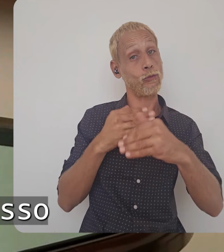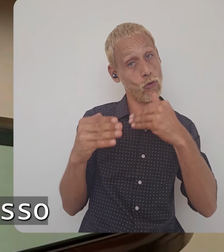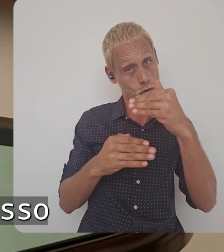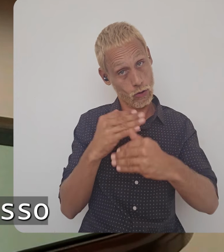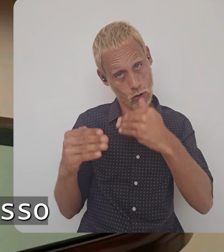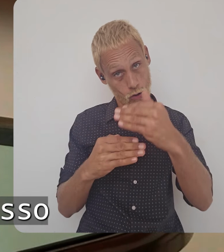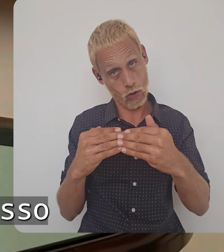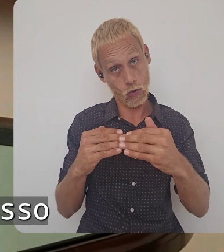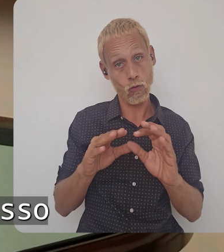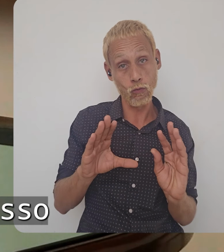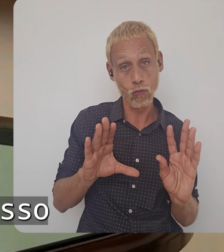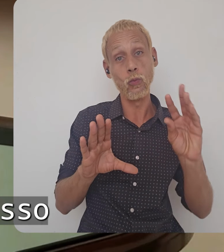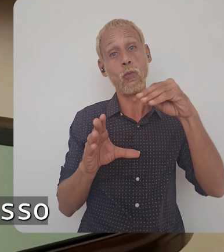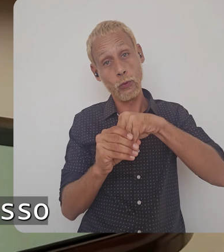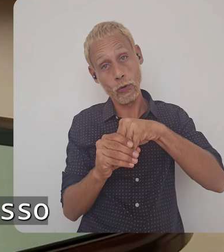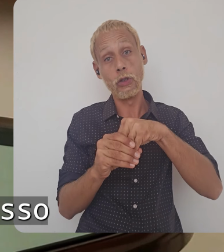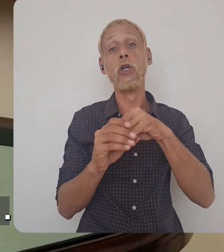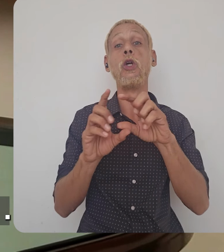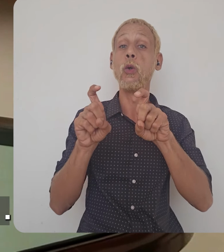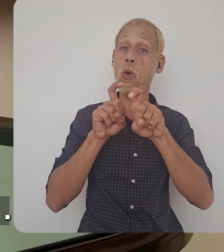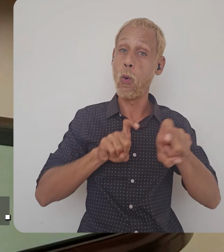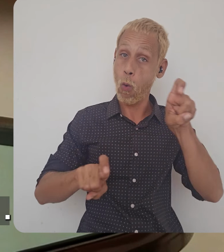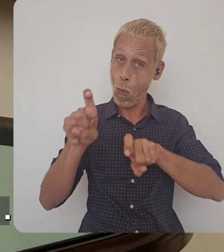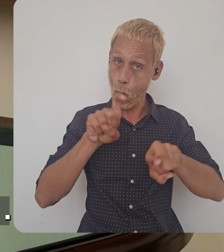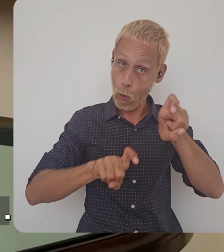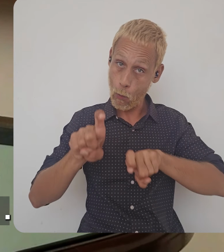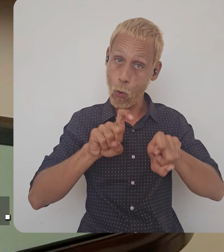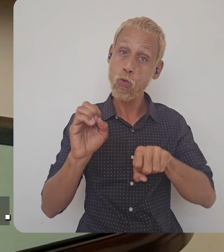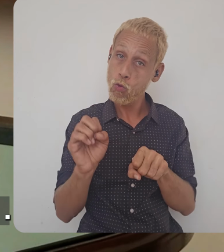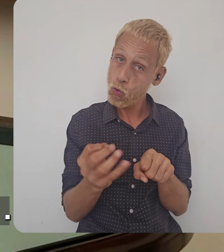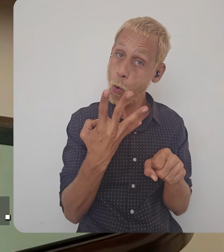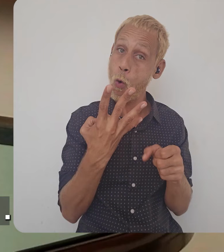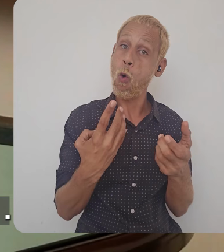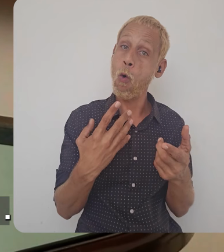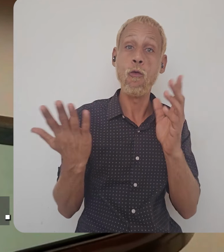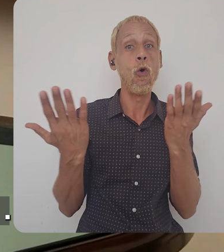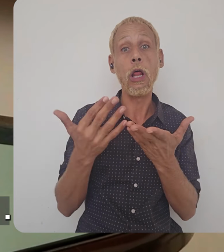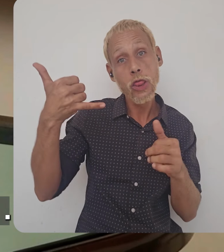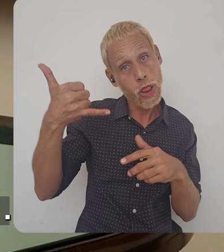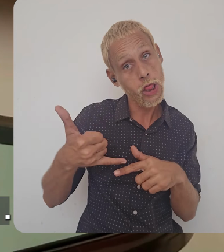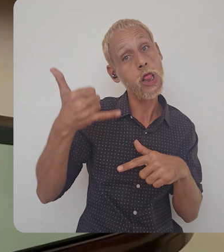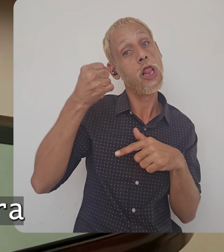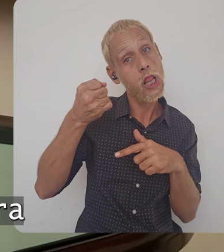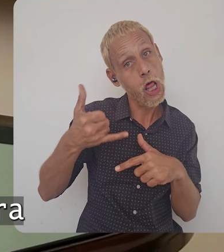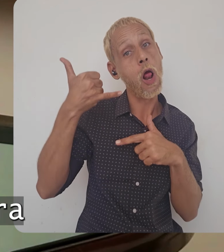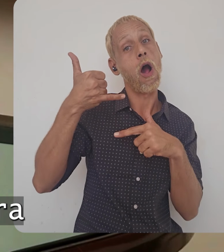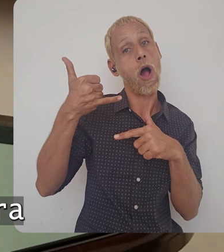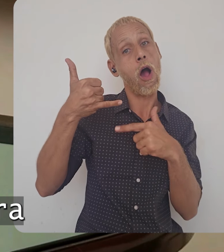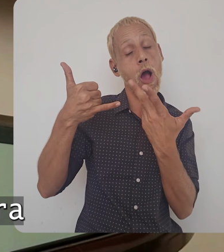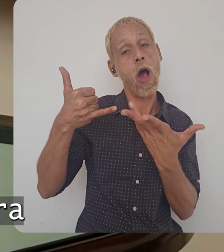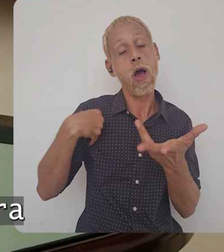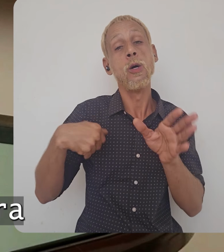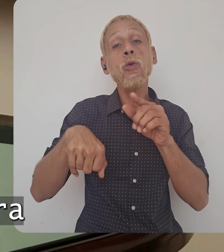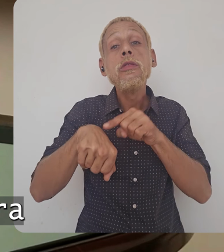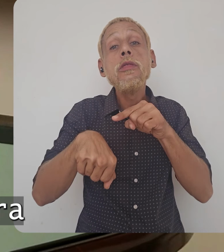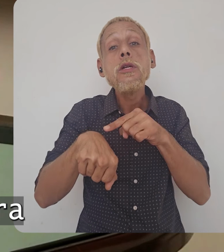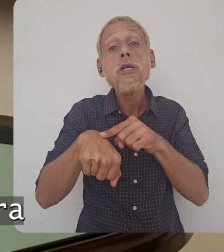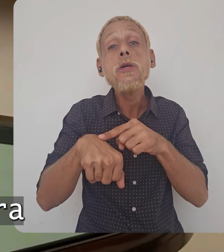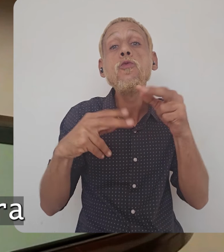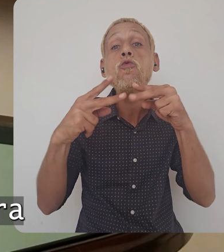foi ampliando mais esse processo aí de informatização, os novos computadores, a gente já passou a ter